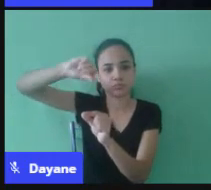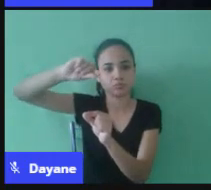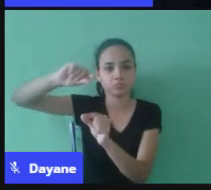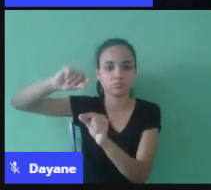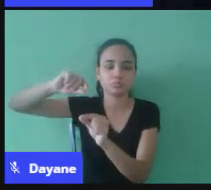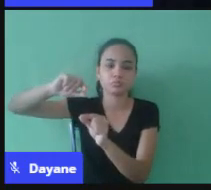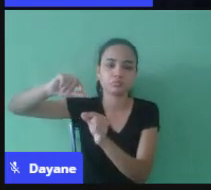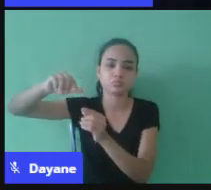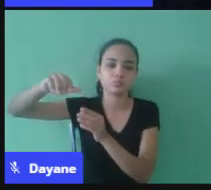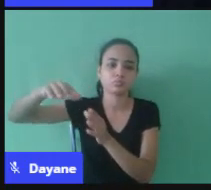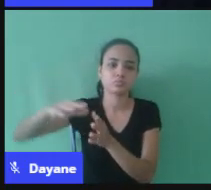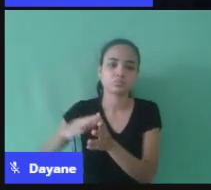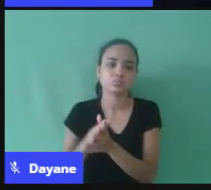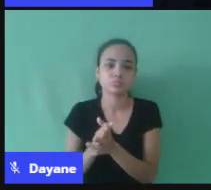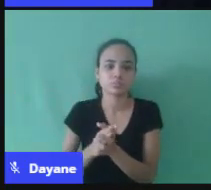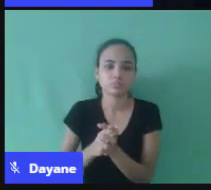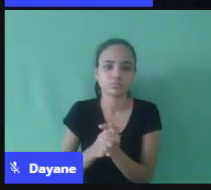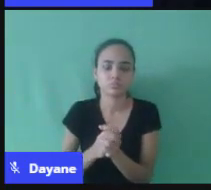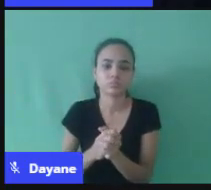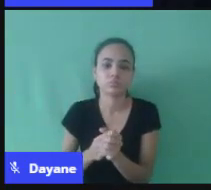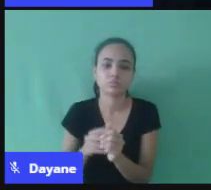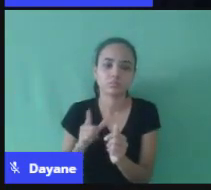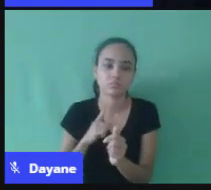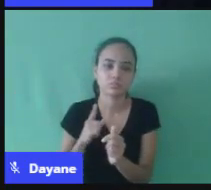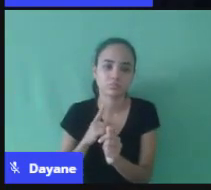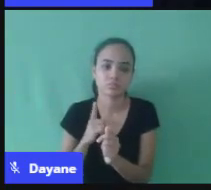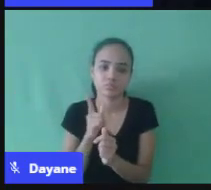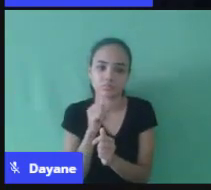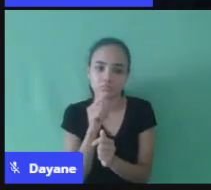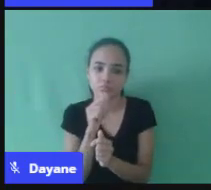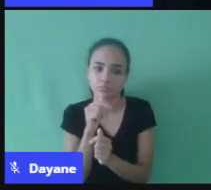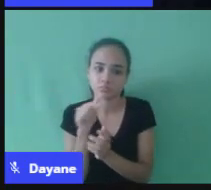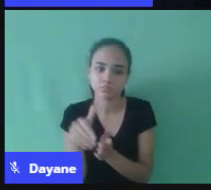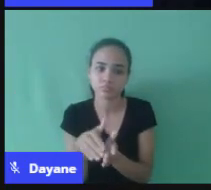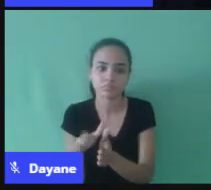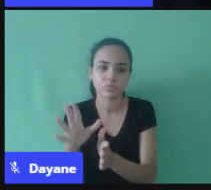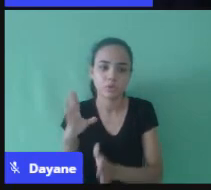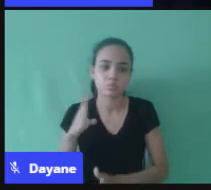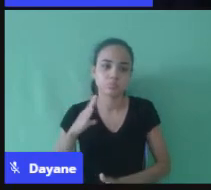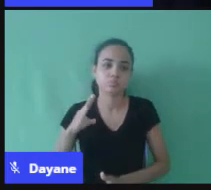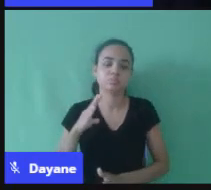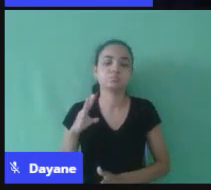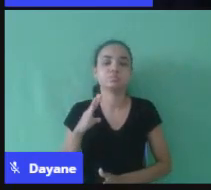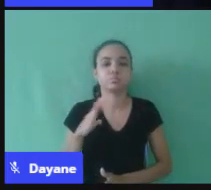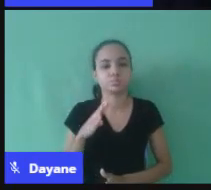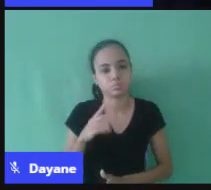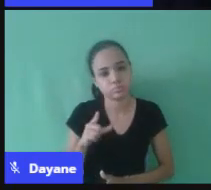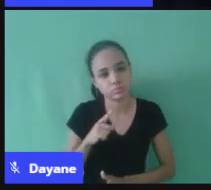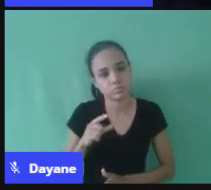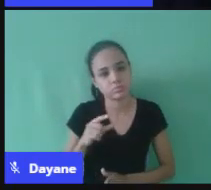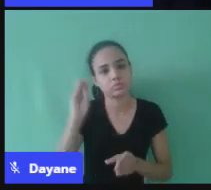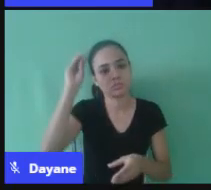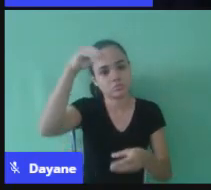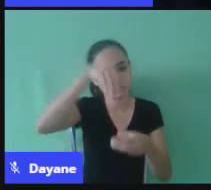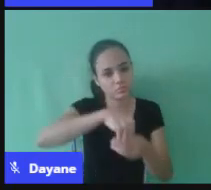desses córregos, dessa riqueza que nós temos de córregos dentro da nossa área urbana.